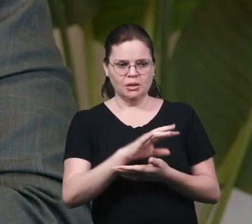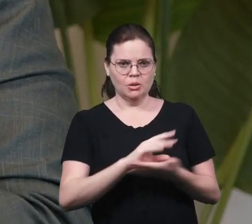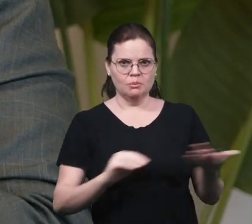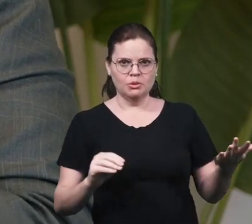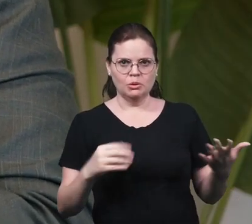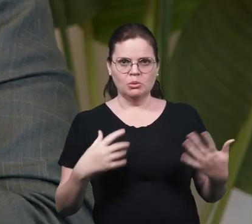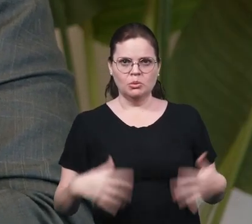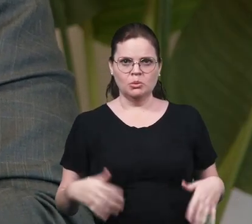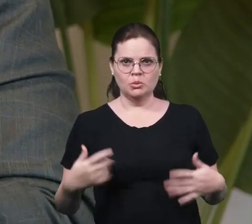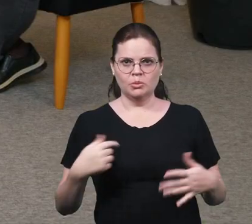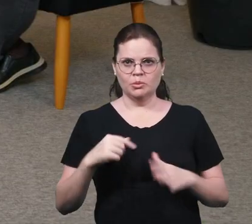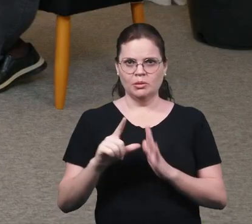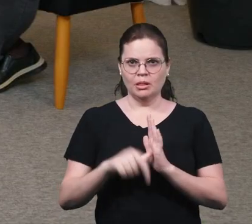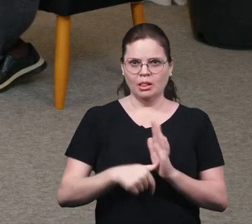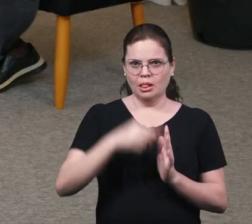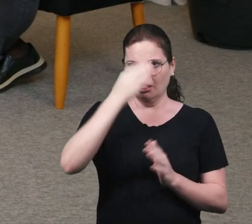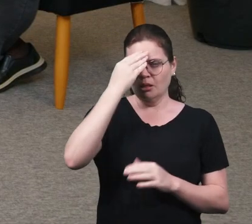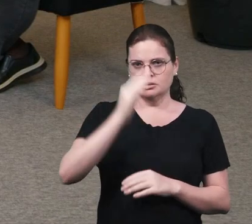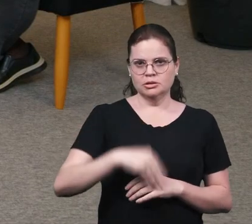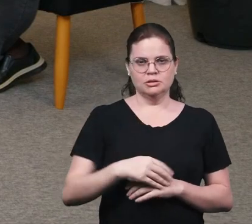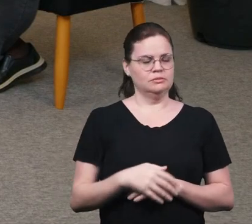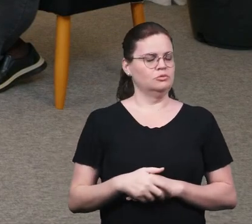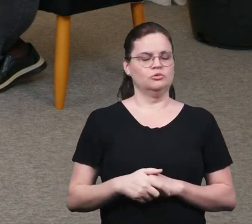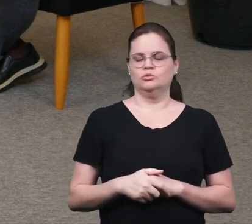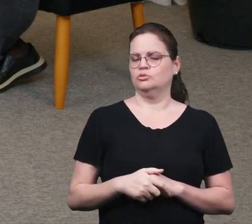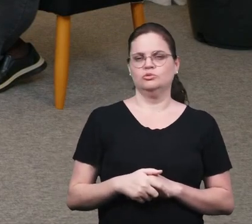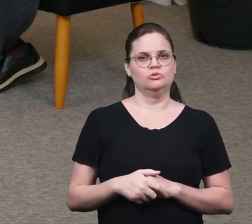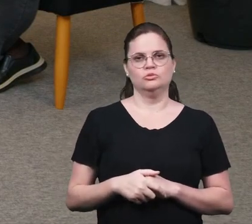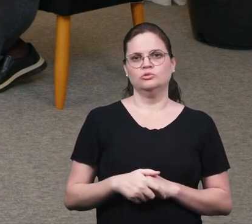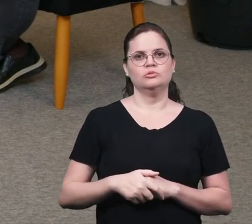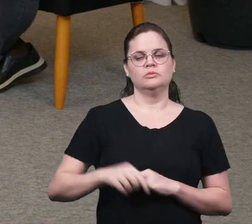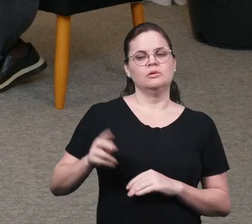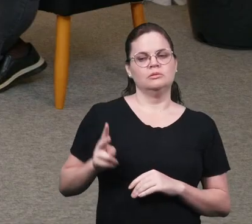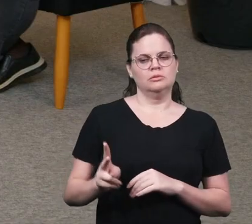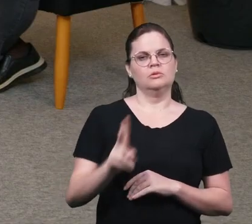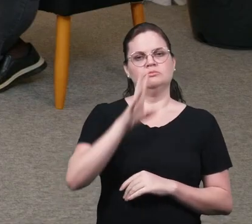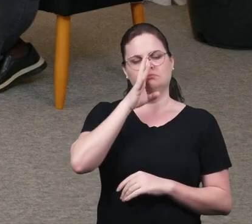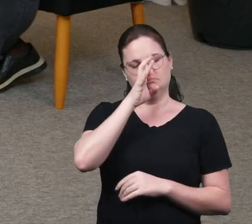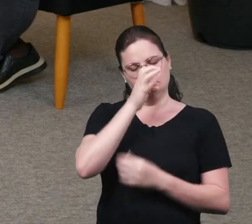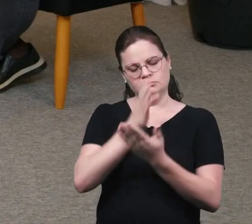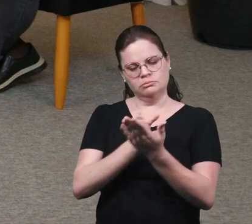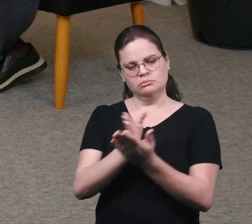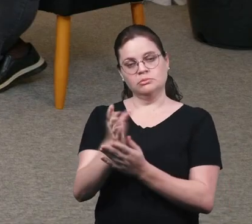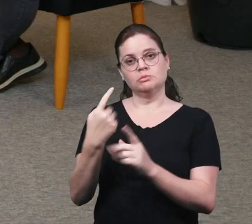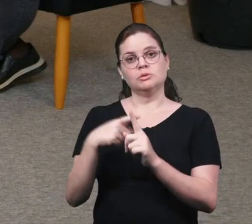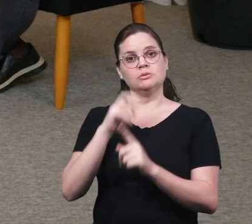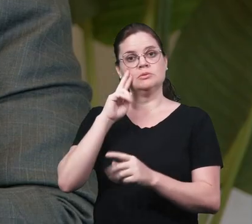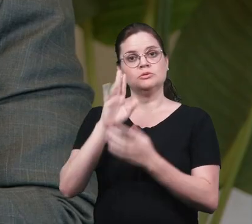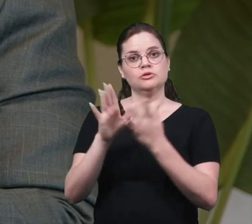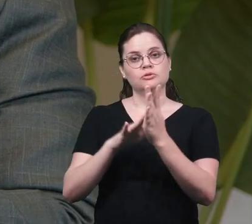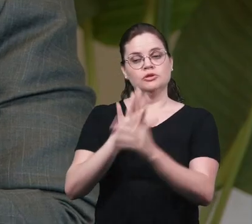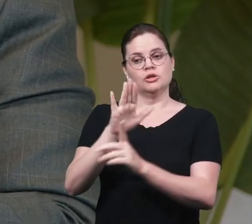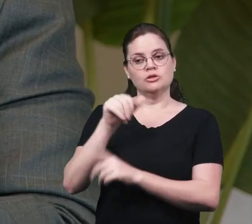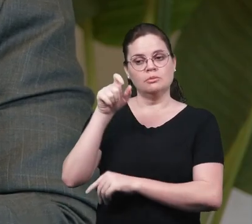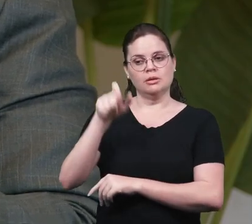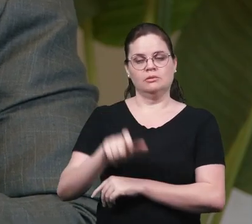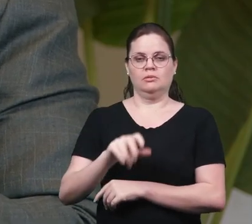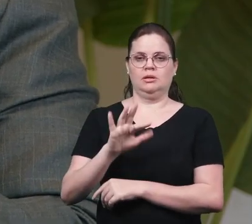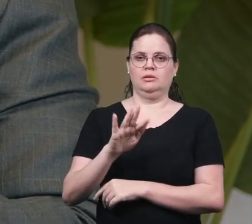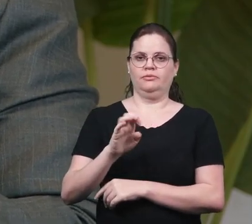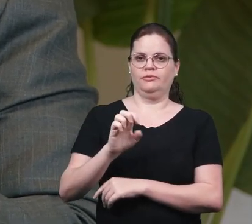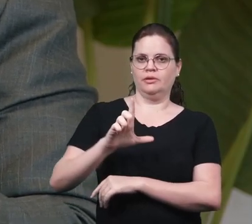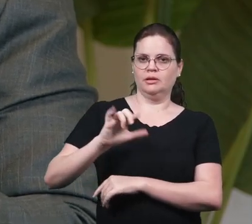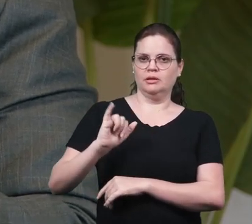para trás, ele não declinou do chamado que Jesus havia feito para ele, né? E com